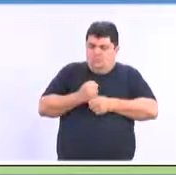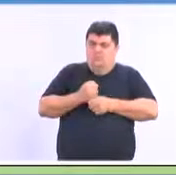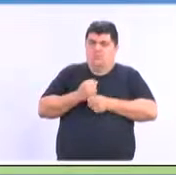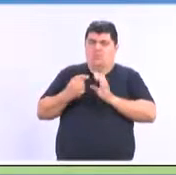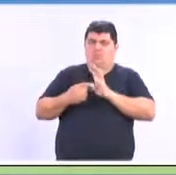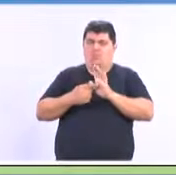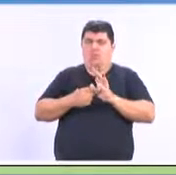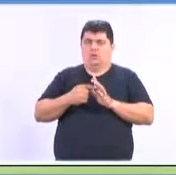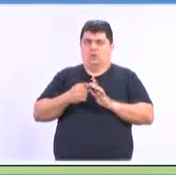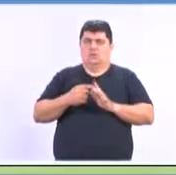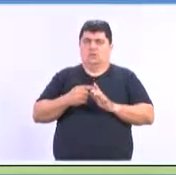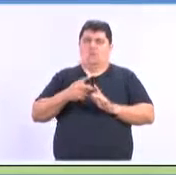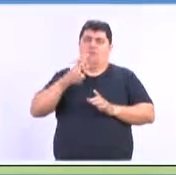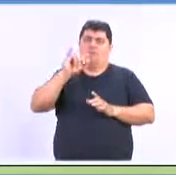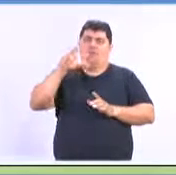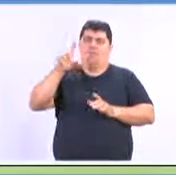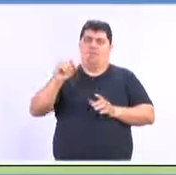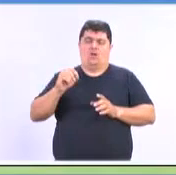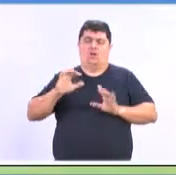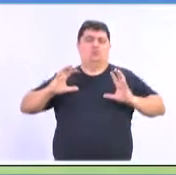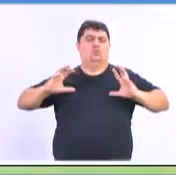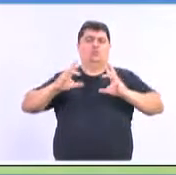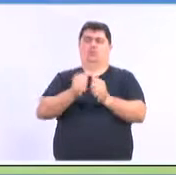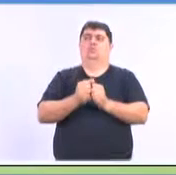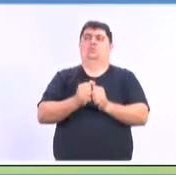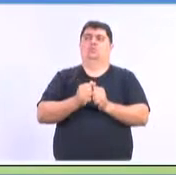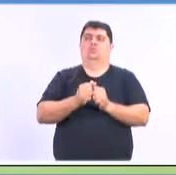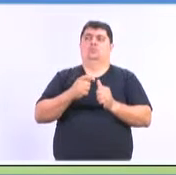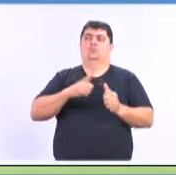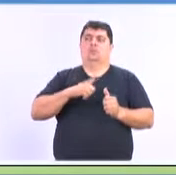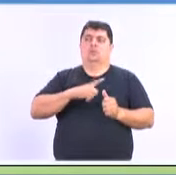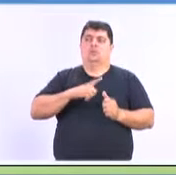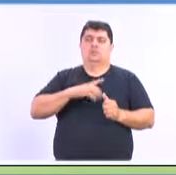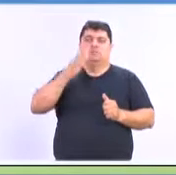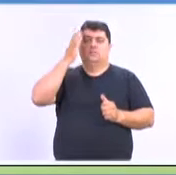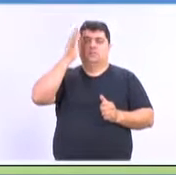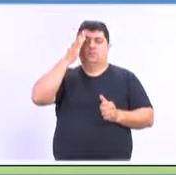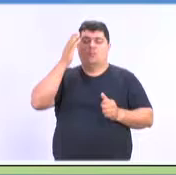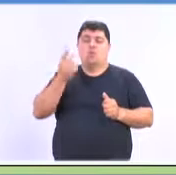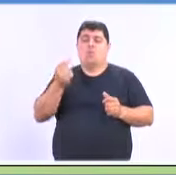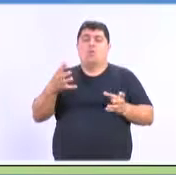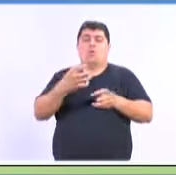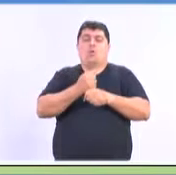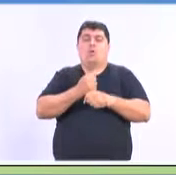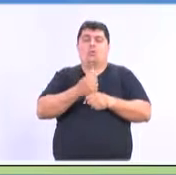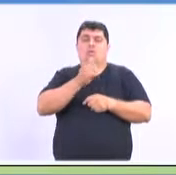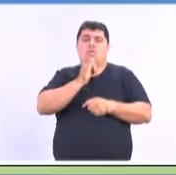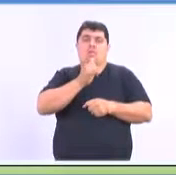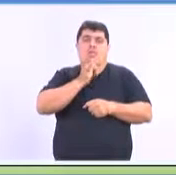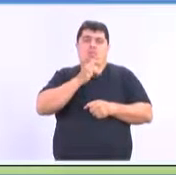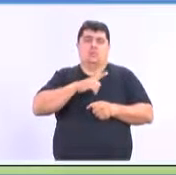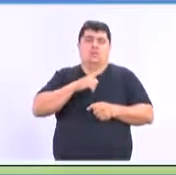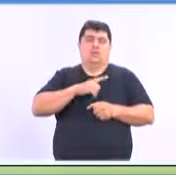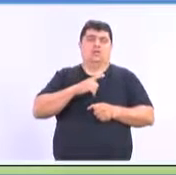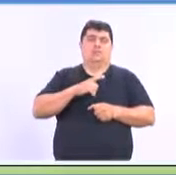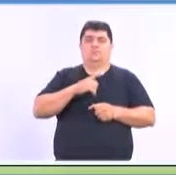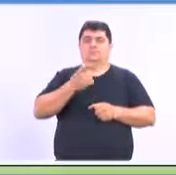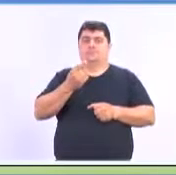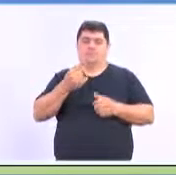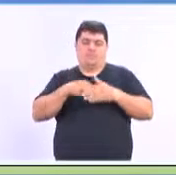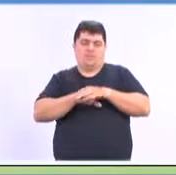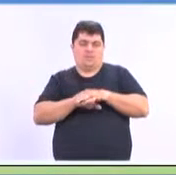explícita. E seria assim, as quais elas recebem os lançamentos contábeis, como por exemplo, eu tenho caixa, né, que